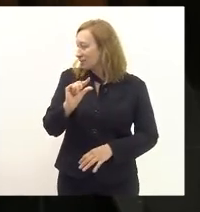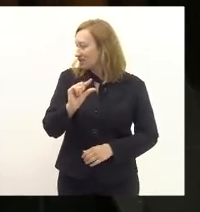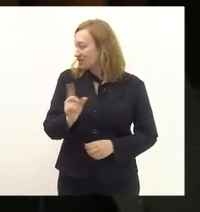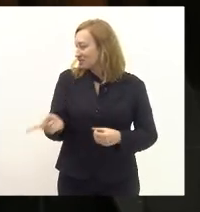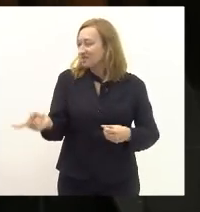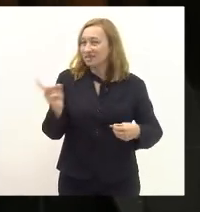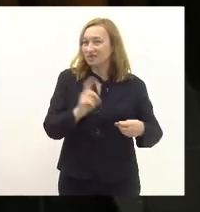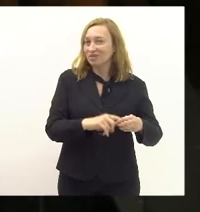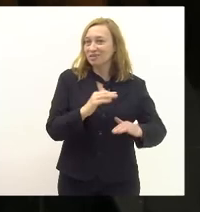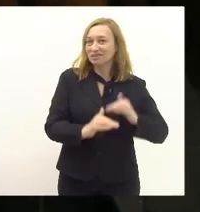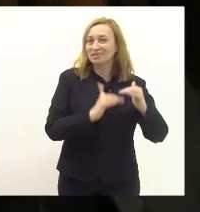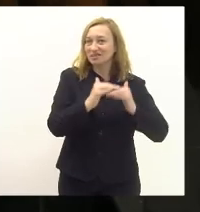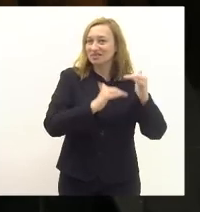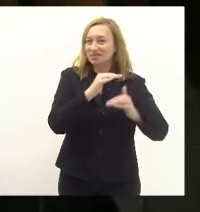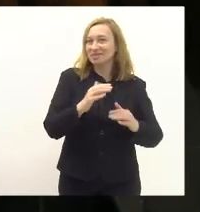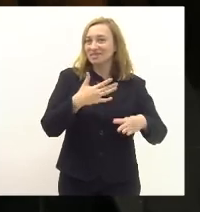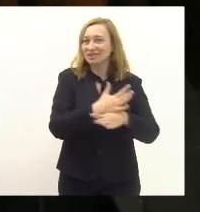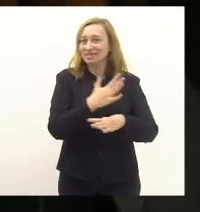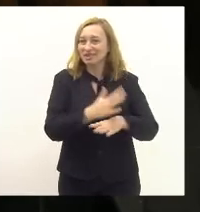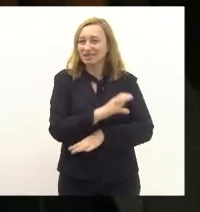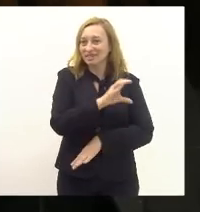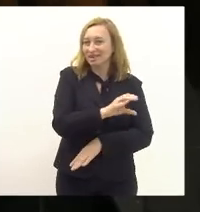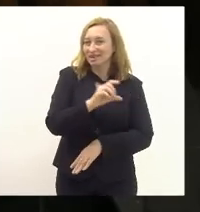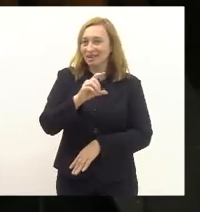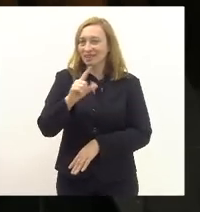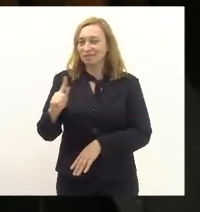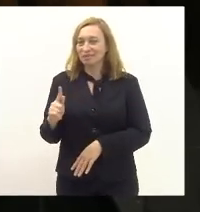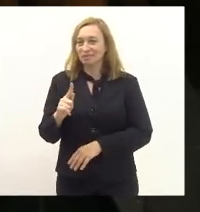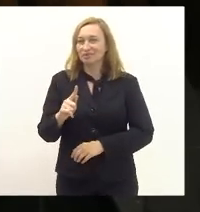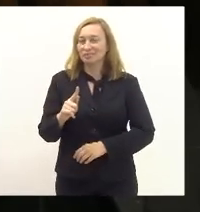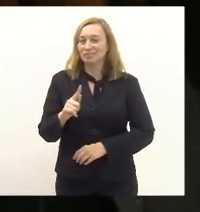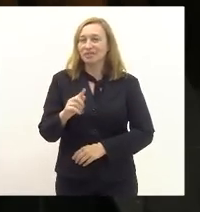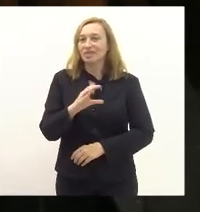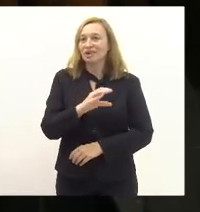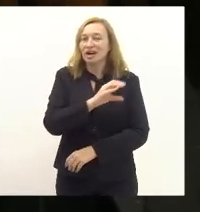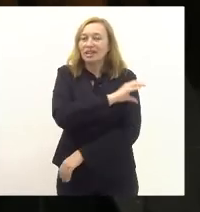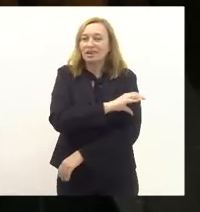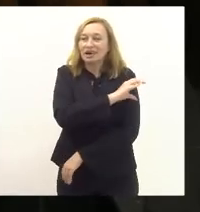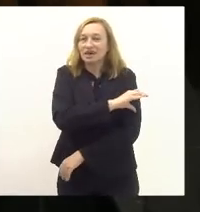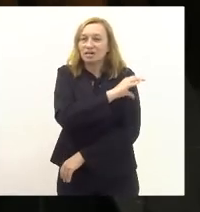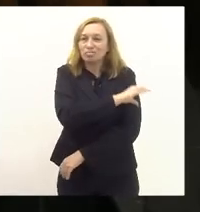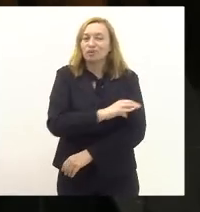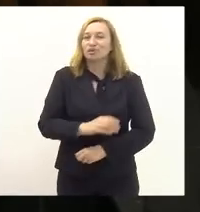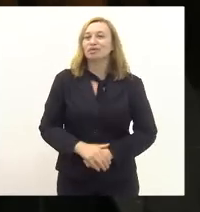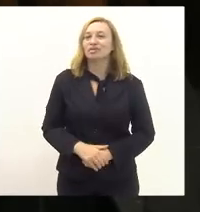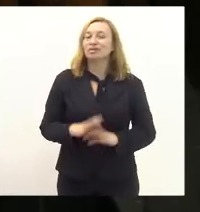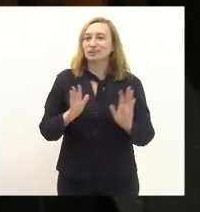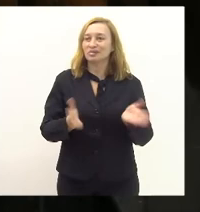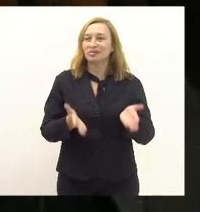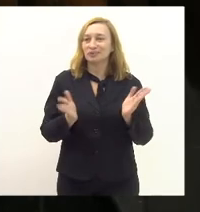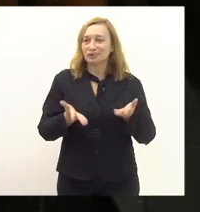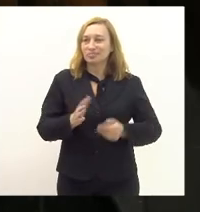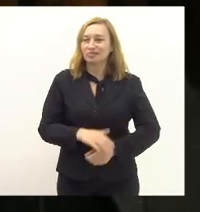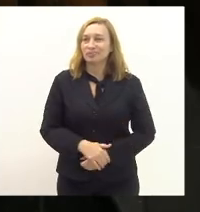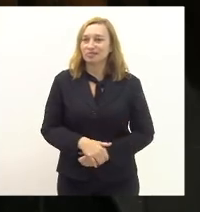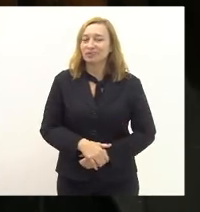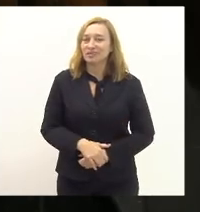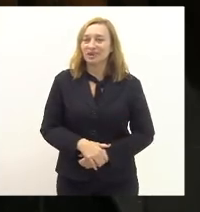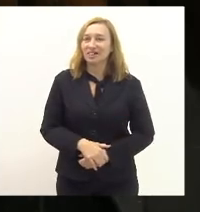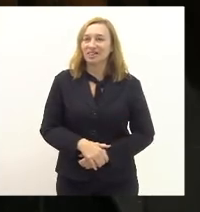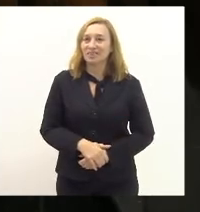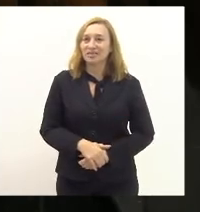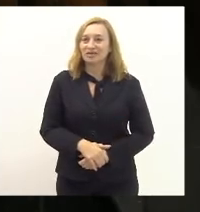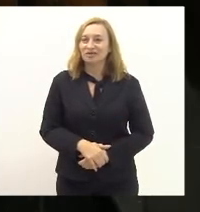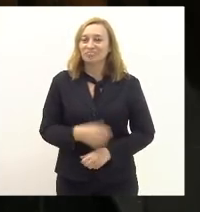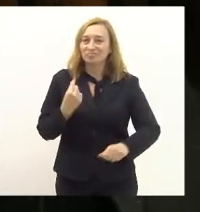retomada do desenvolvimento na cidade de Campos, deputada Marta Rocha. Cidade de Campos hoje